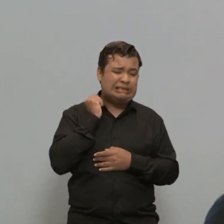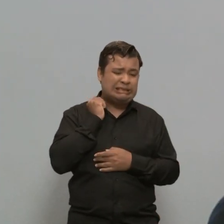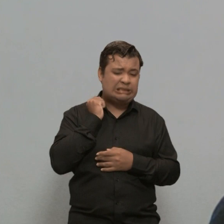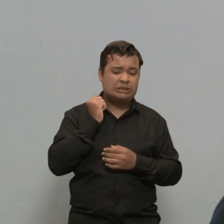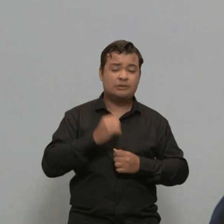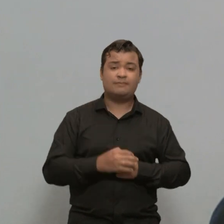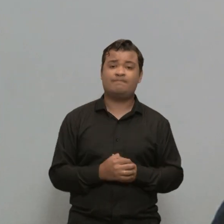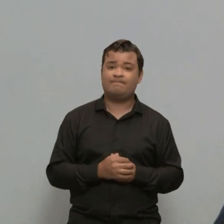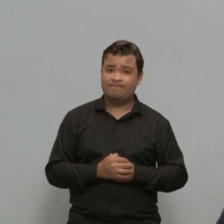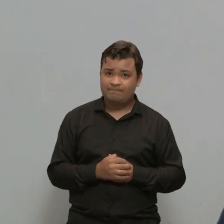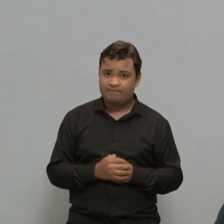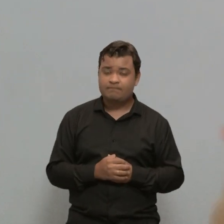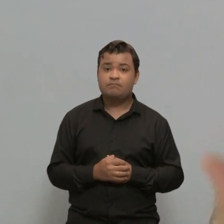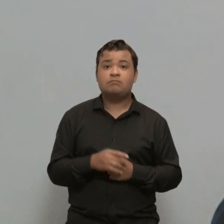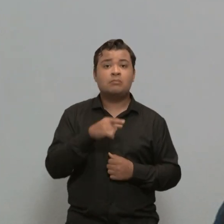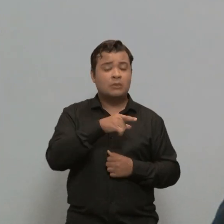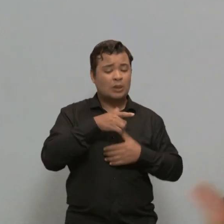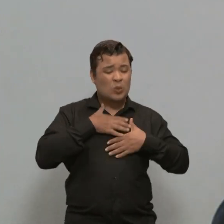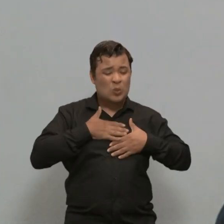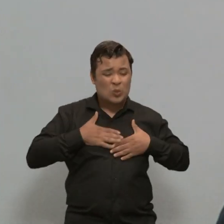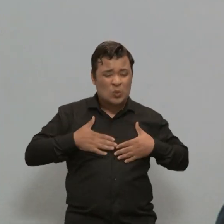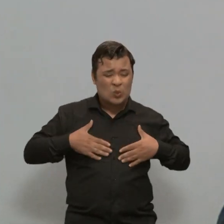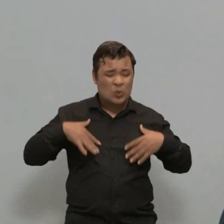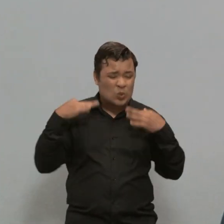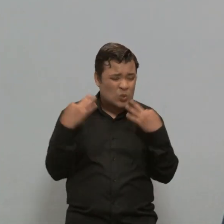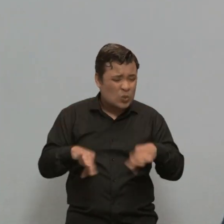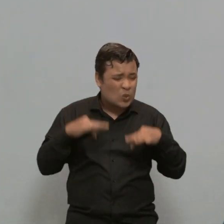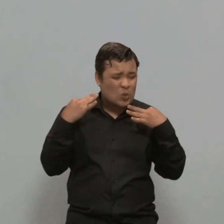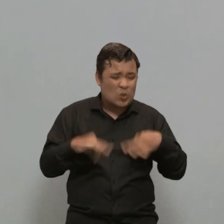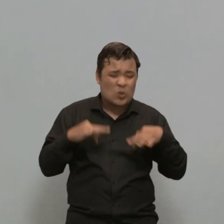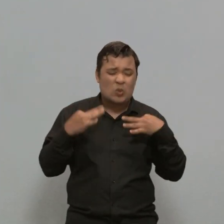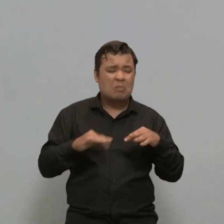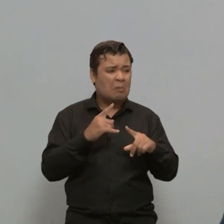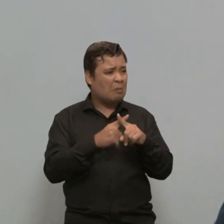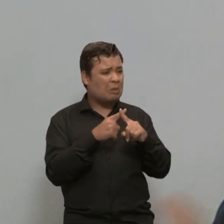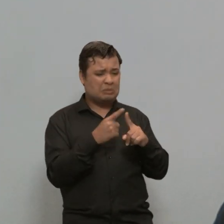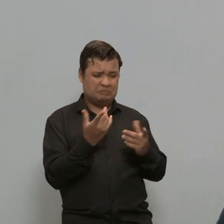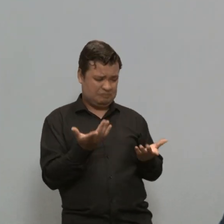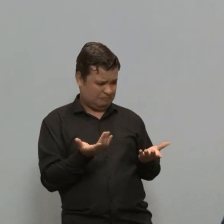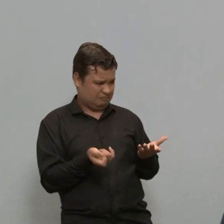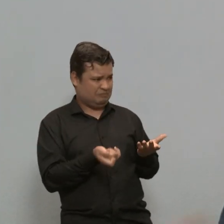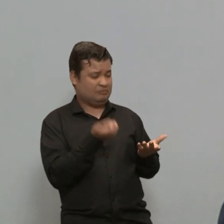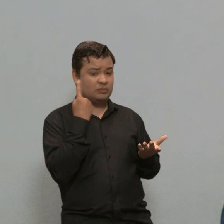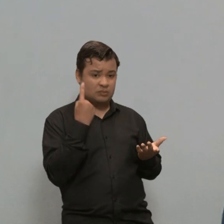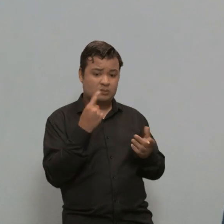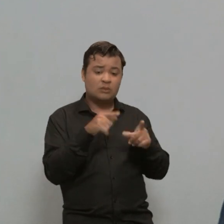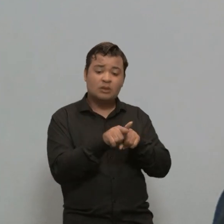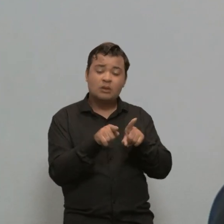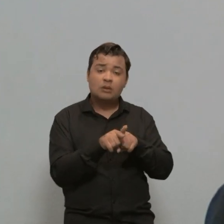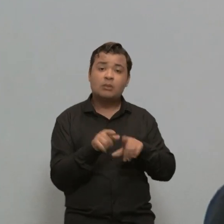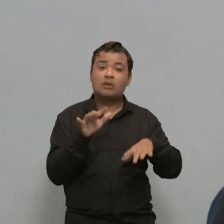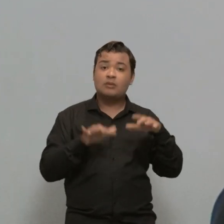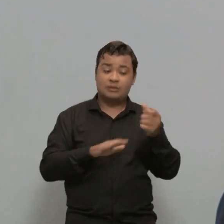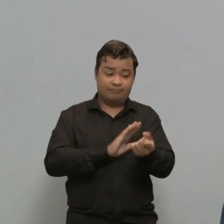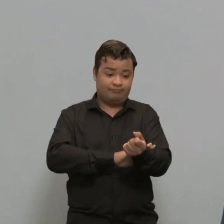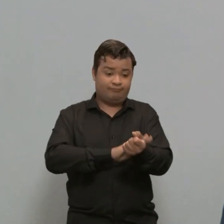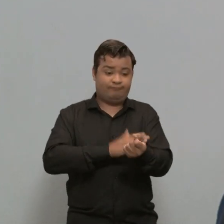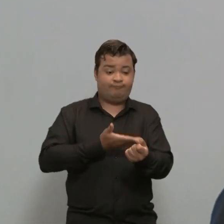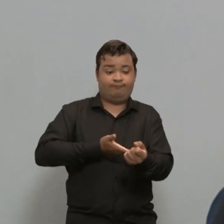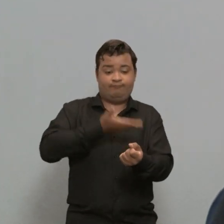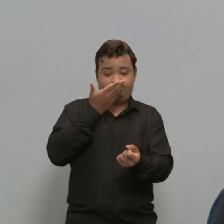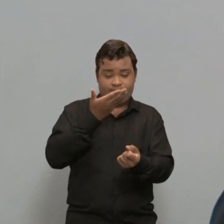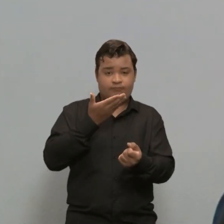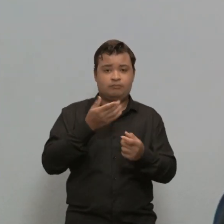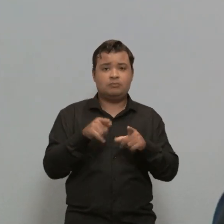pélvicas crônicas, dores abdominais sem causa aparente, pode ser doenças cardiovasculares como a hipertensão, doenças do